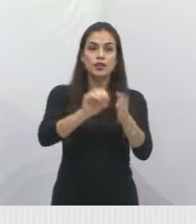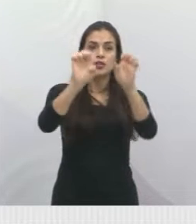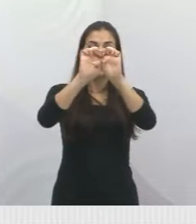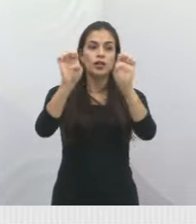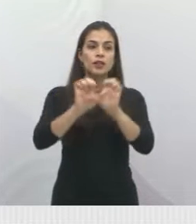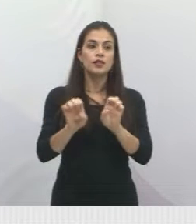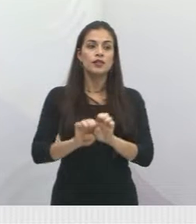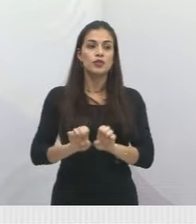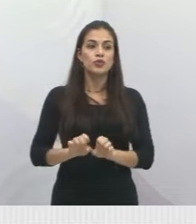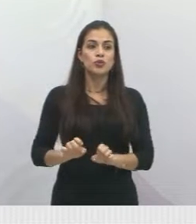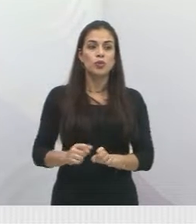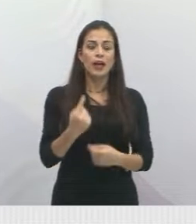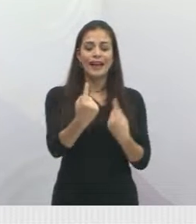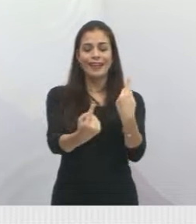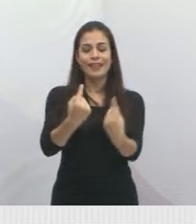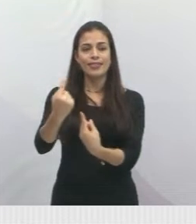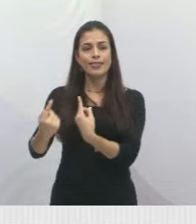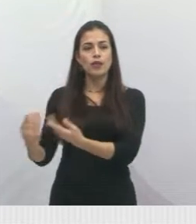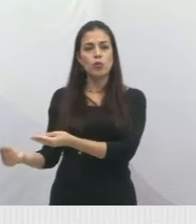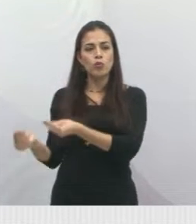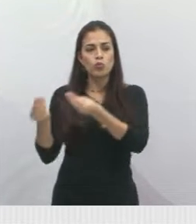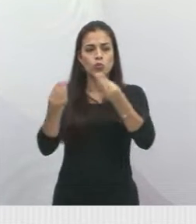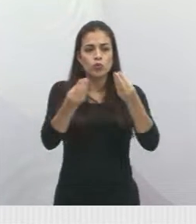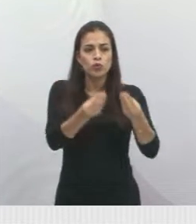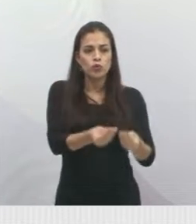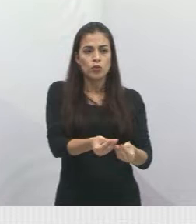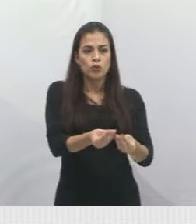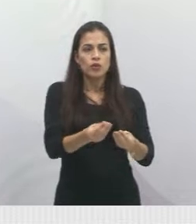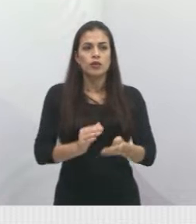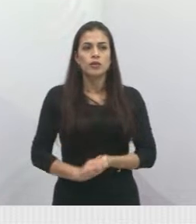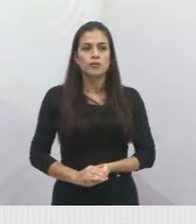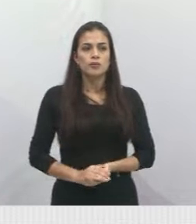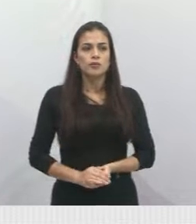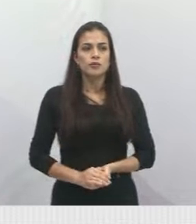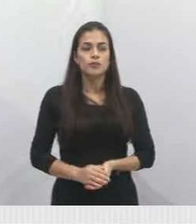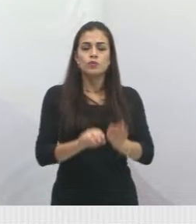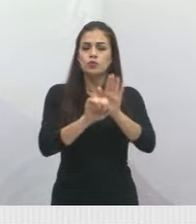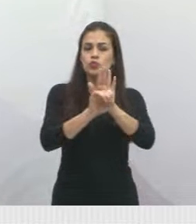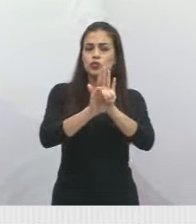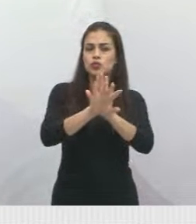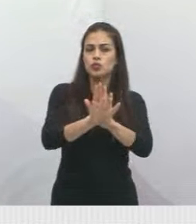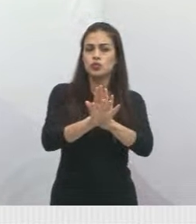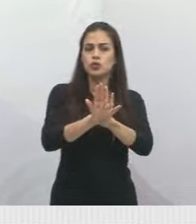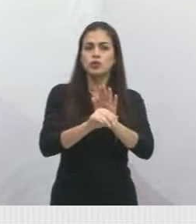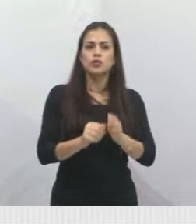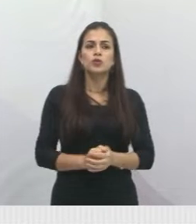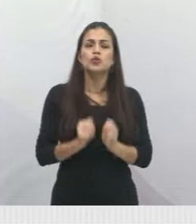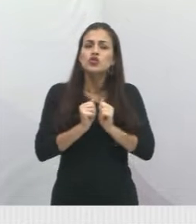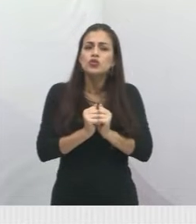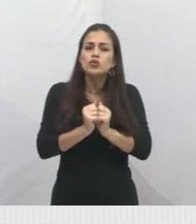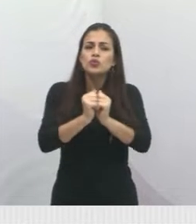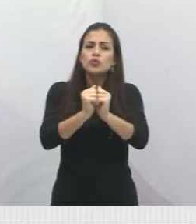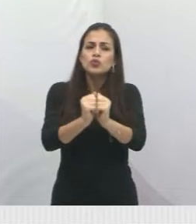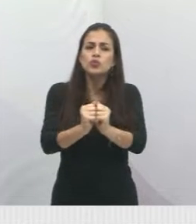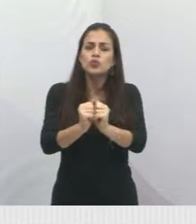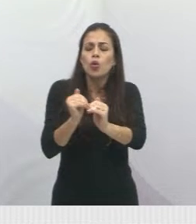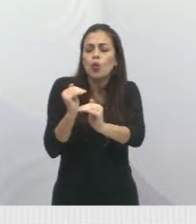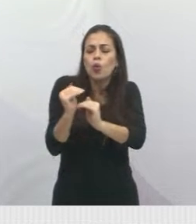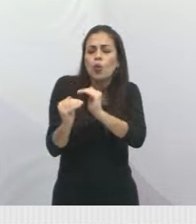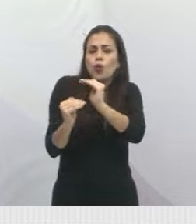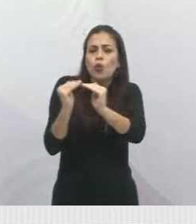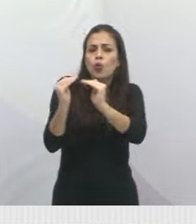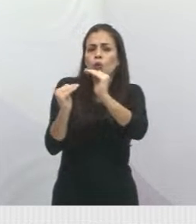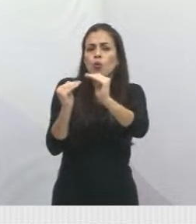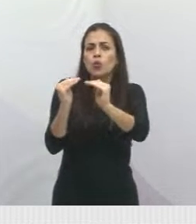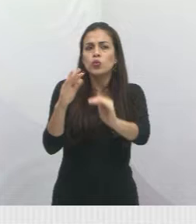onde cada um de nós pudemos levar as demandas, fazer as indicações e juntos construir uma